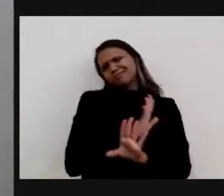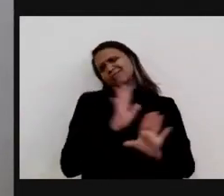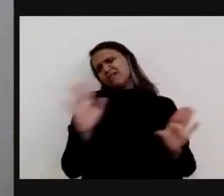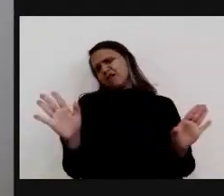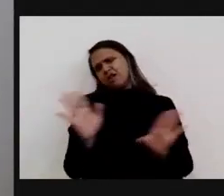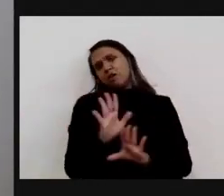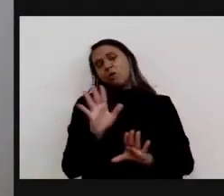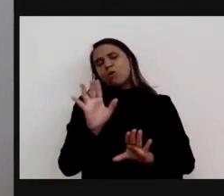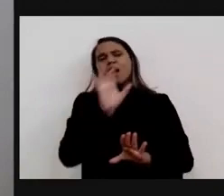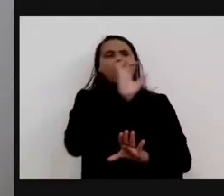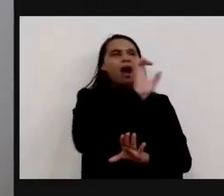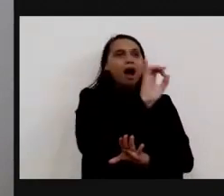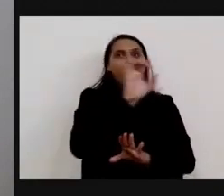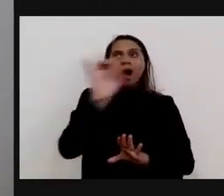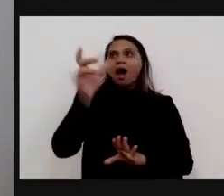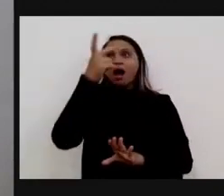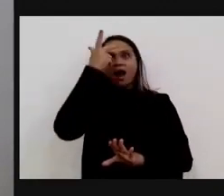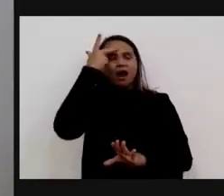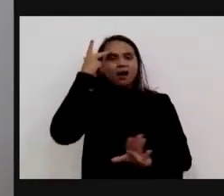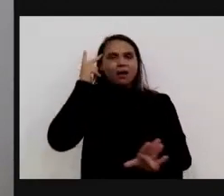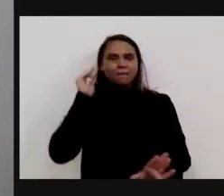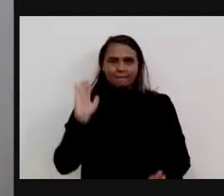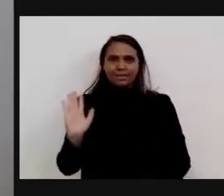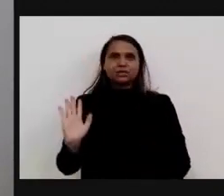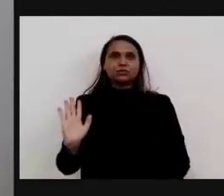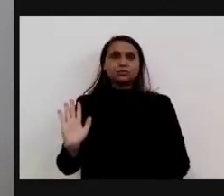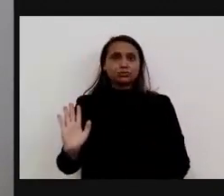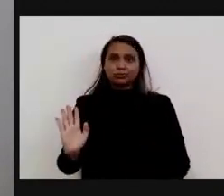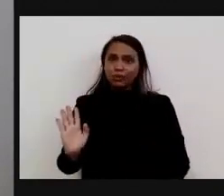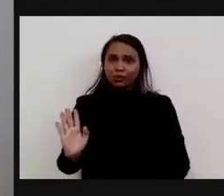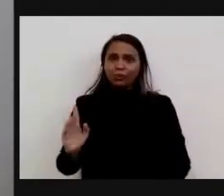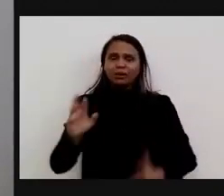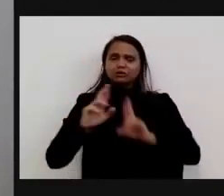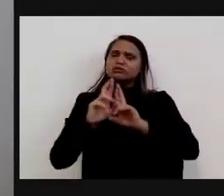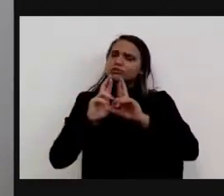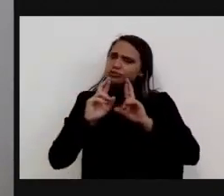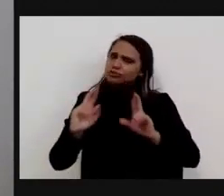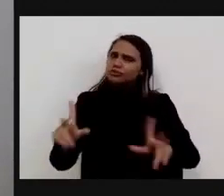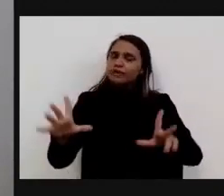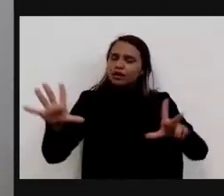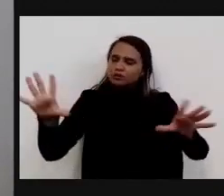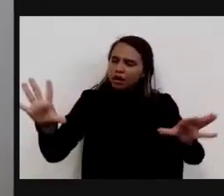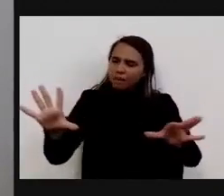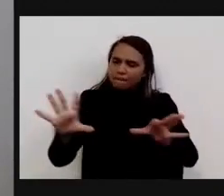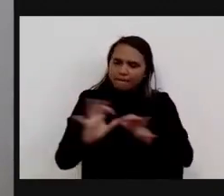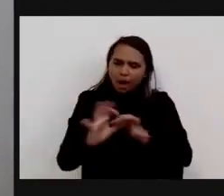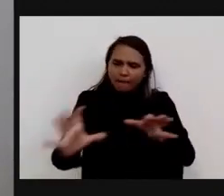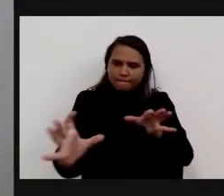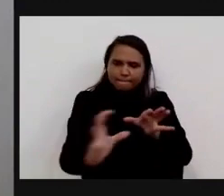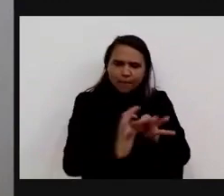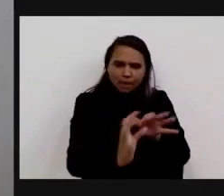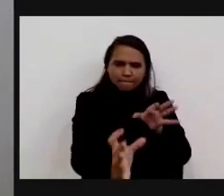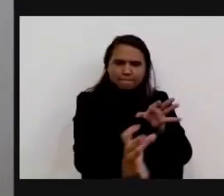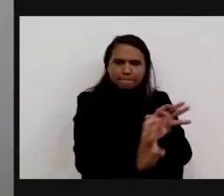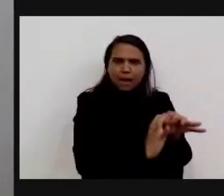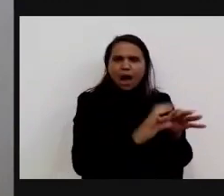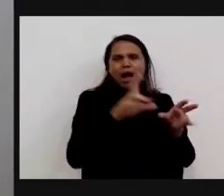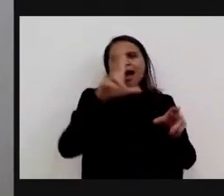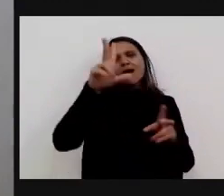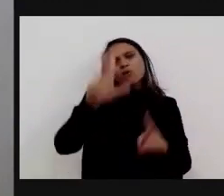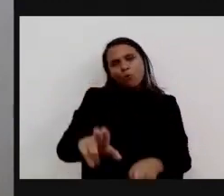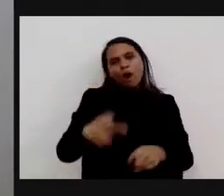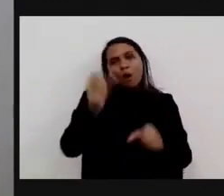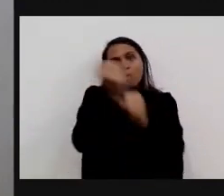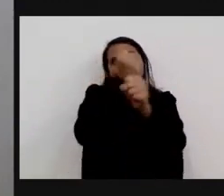vai entrar com pedaço É como se eu fosse construir uma casa como uma de martelo Não vai dar certo né Você pode ter um martelo um serrote um tijolo